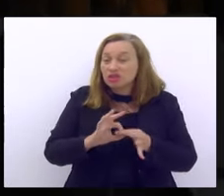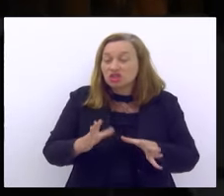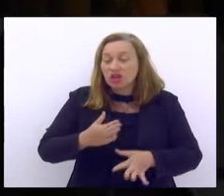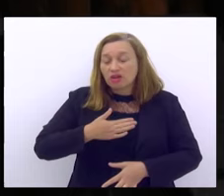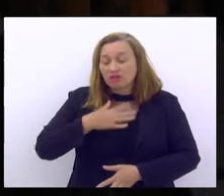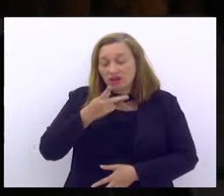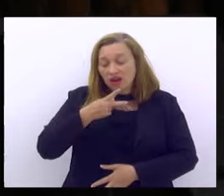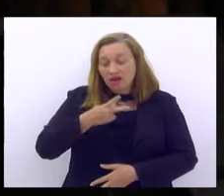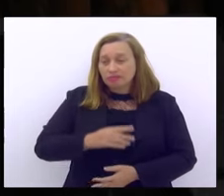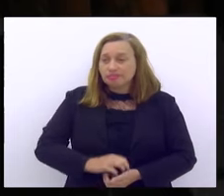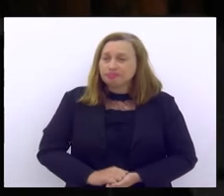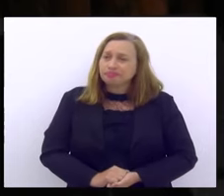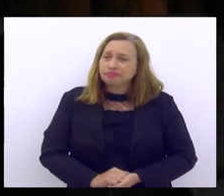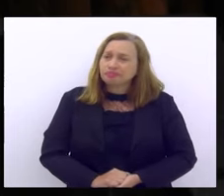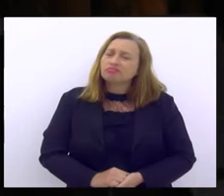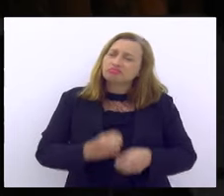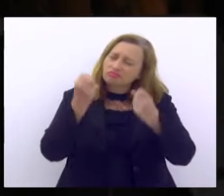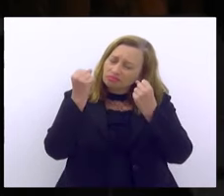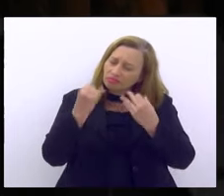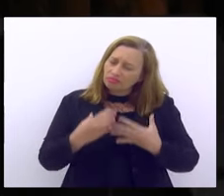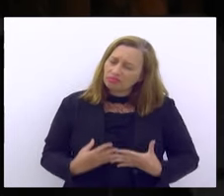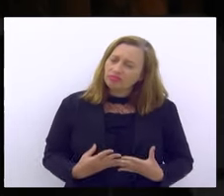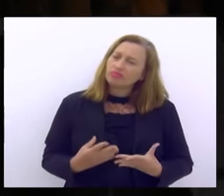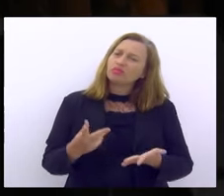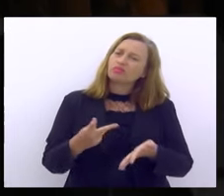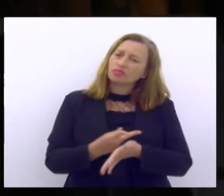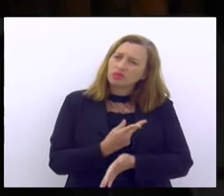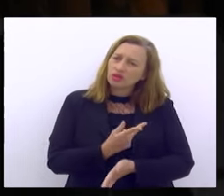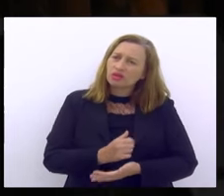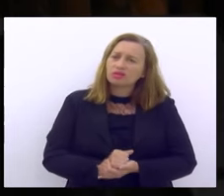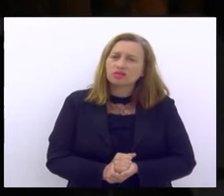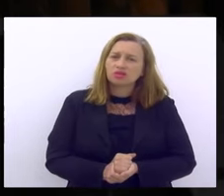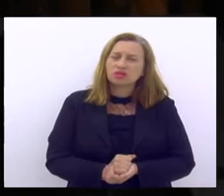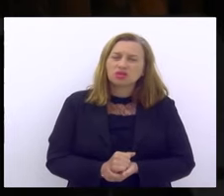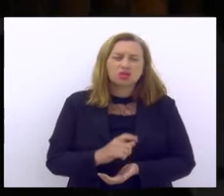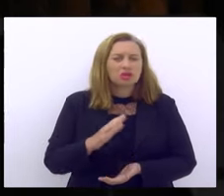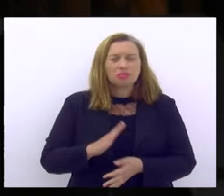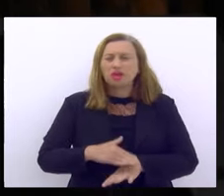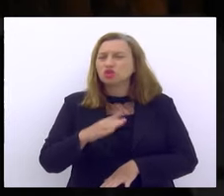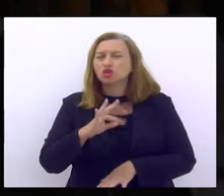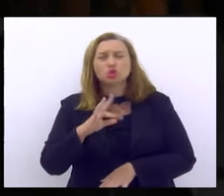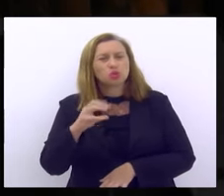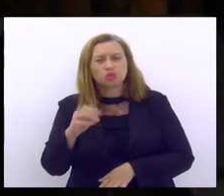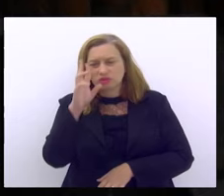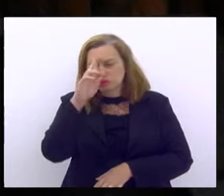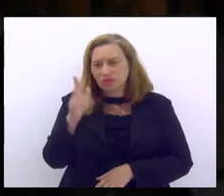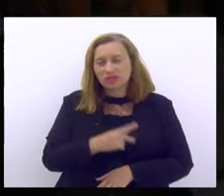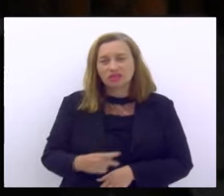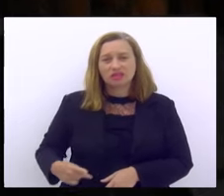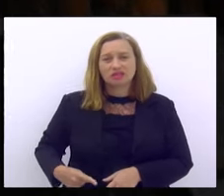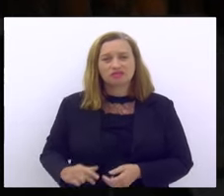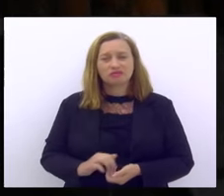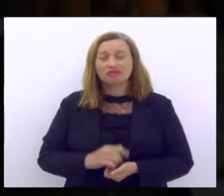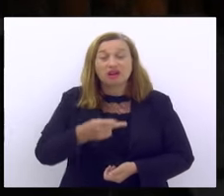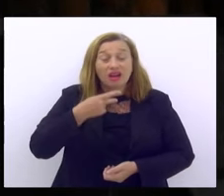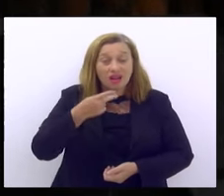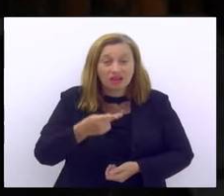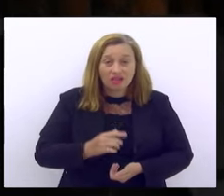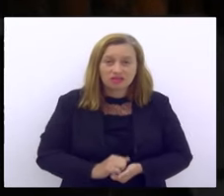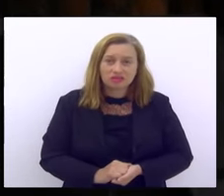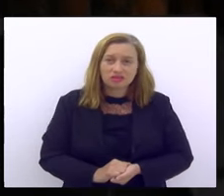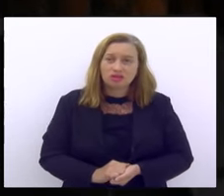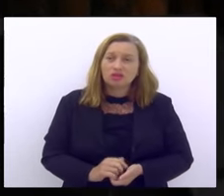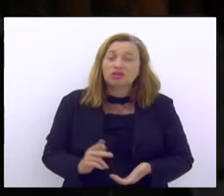esse desabafo, esclarecer os fatos e, mais do que isso, presidente, dizer que o que